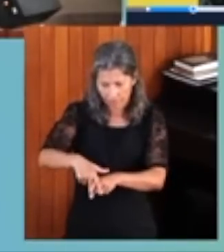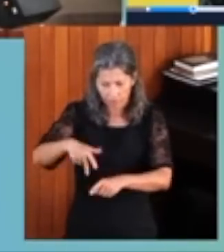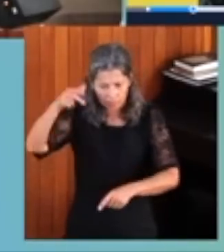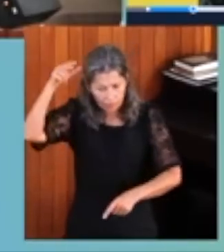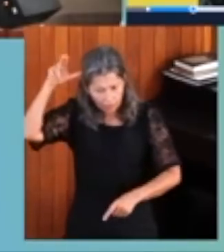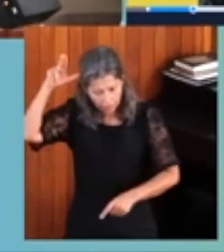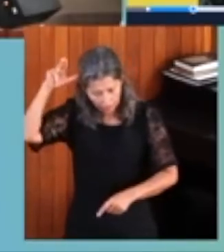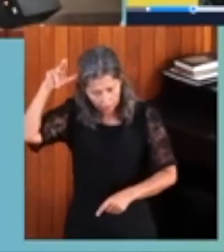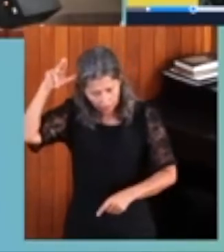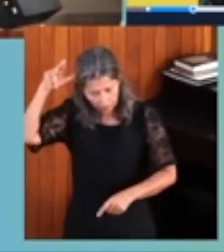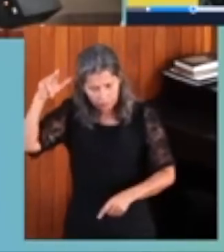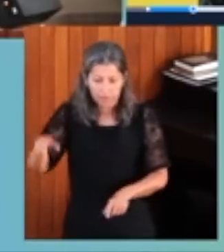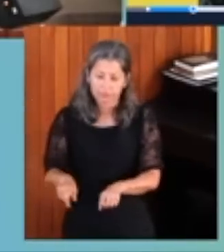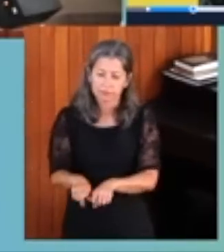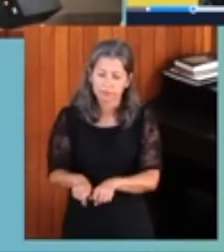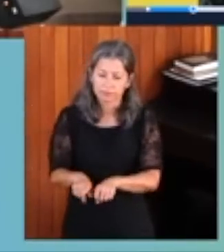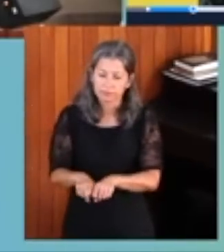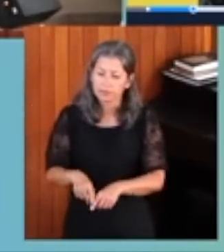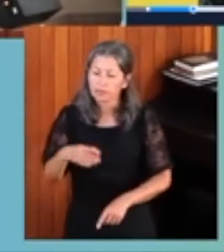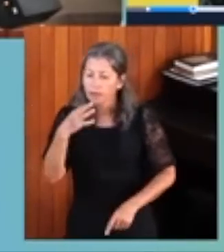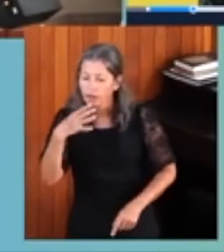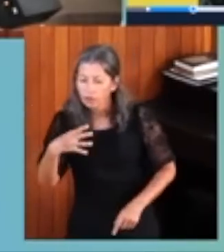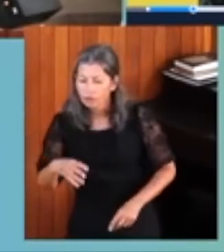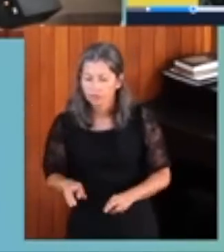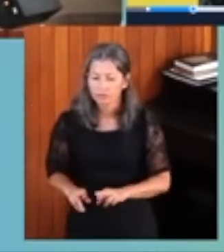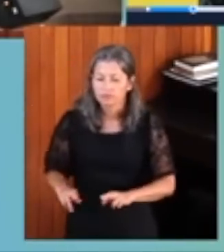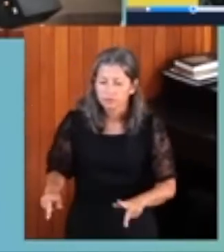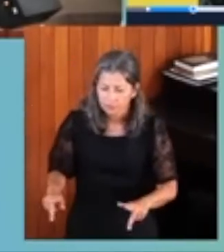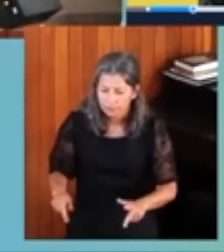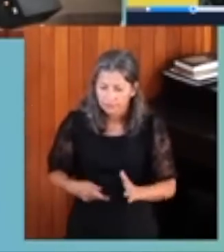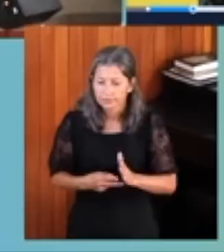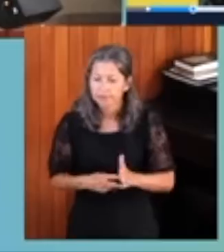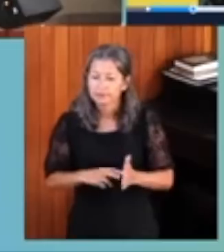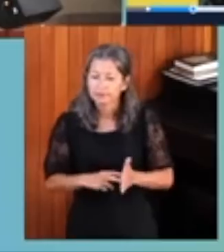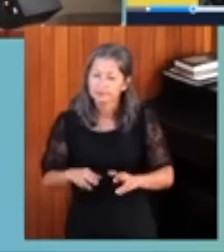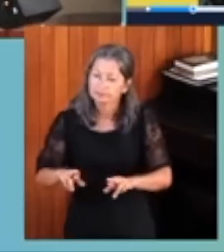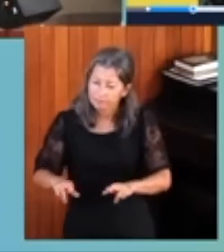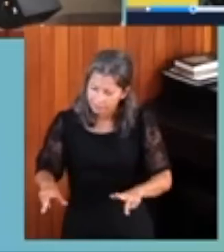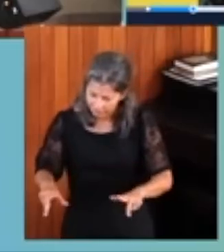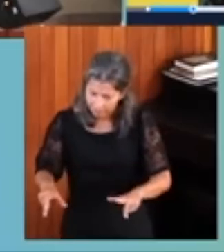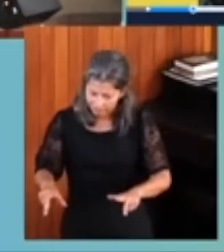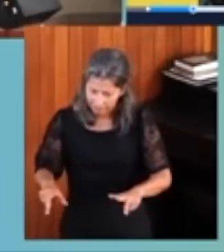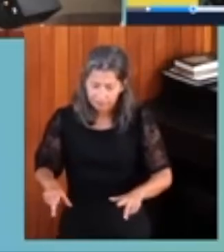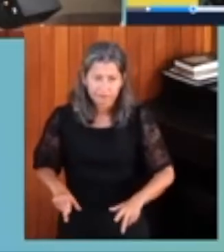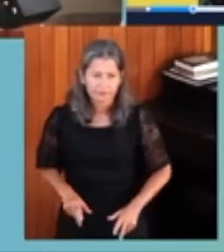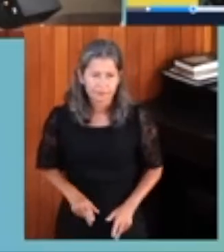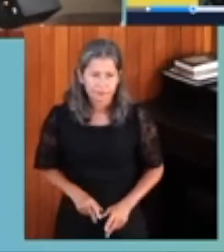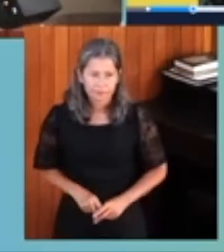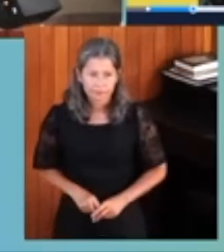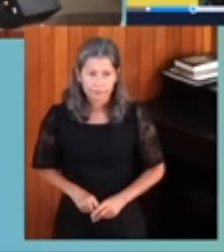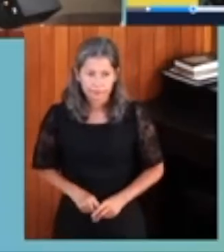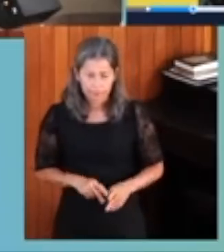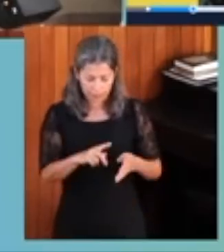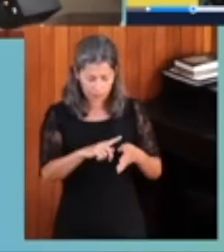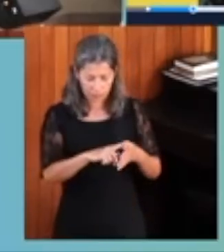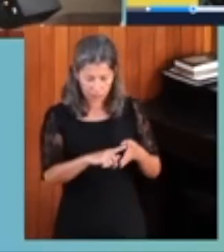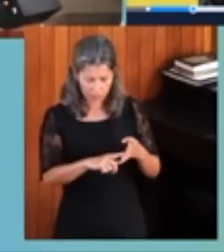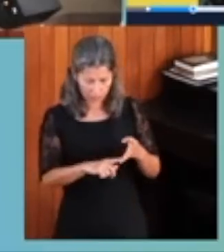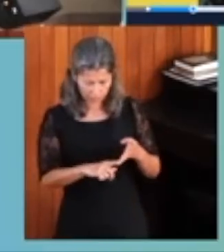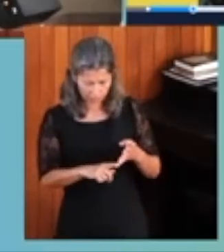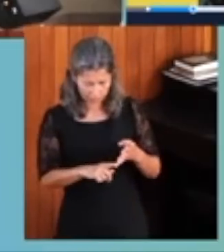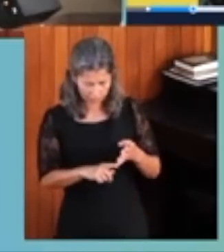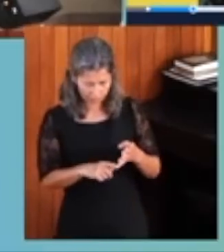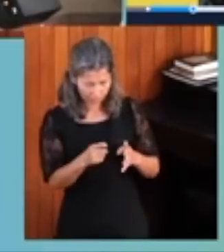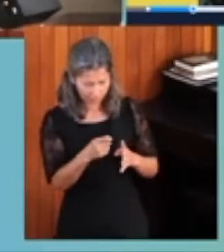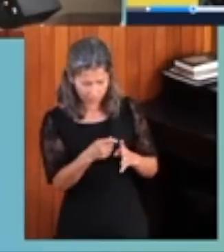Agora aqui ele adiciona alguns elementos a mais, né? Adiciona elementos na visão. São os 4 cavaleiros. Então você tem